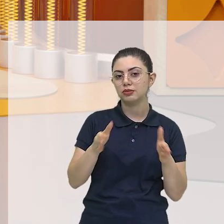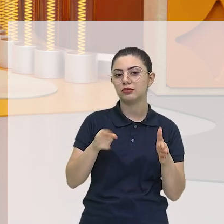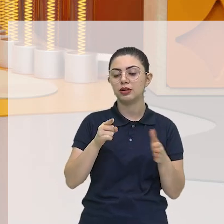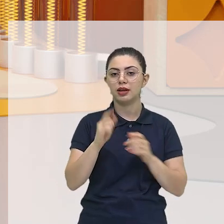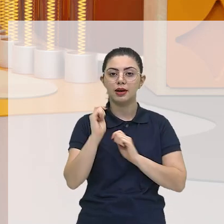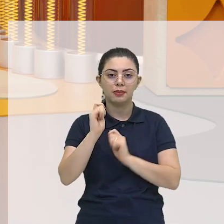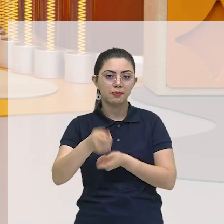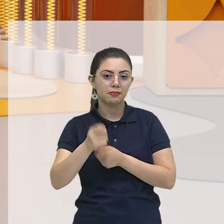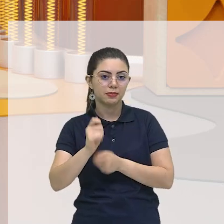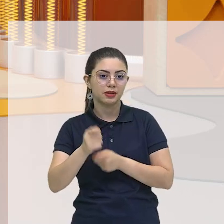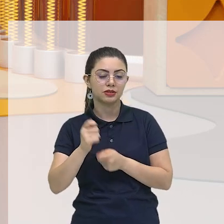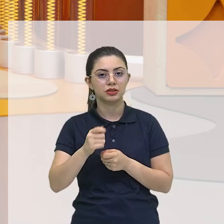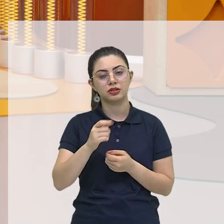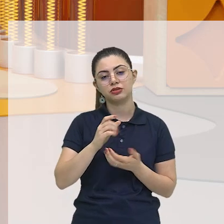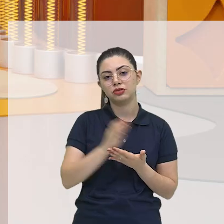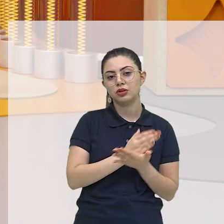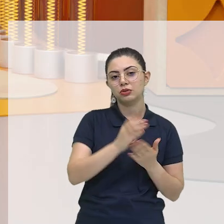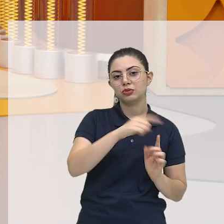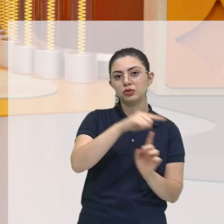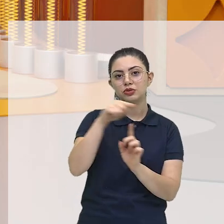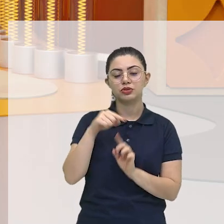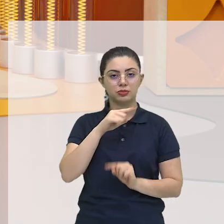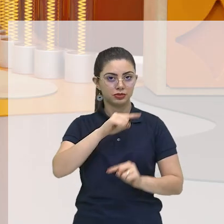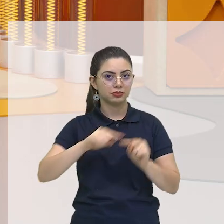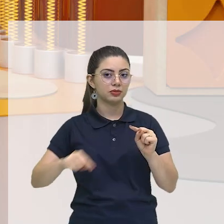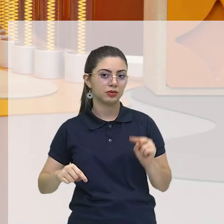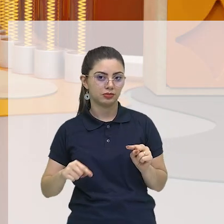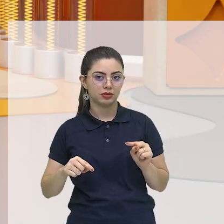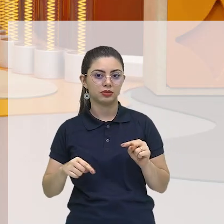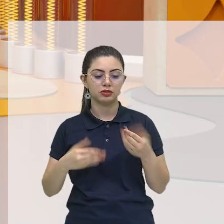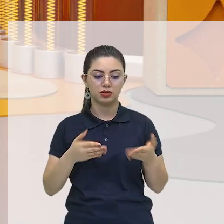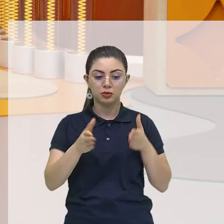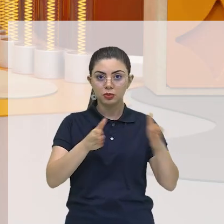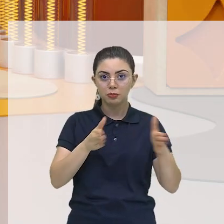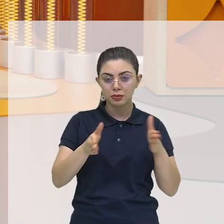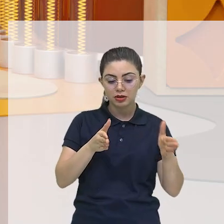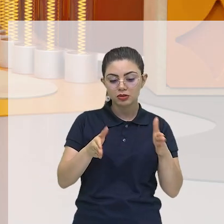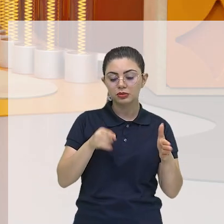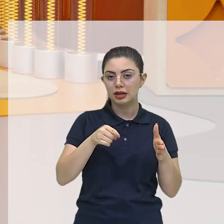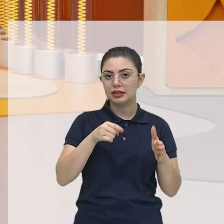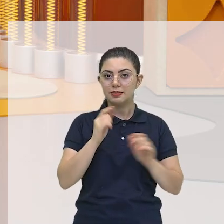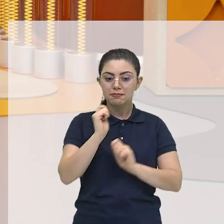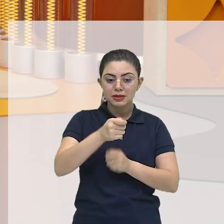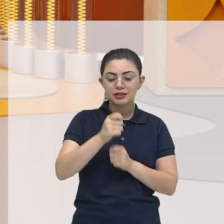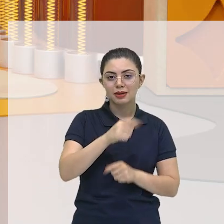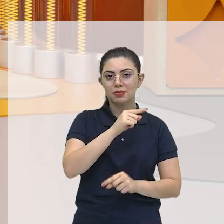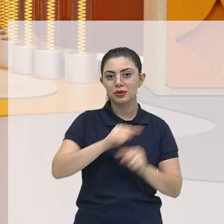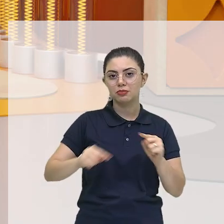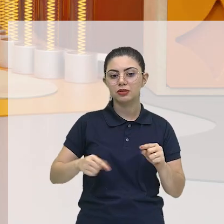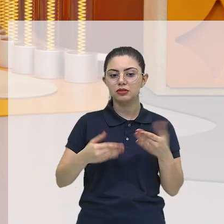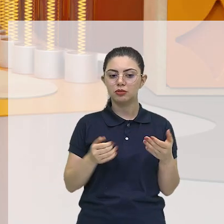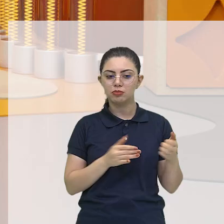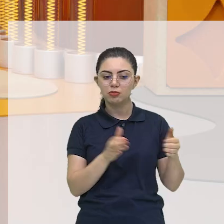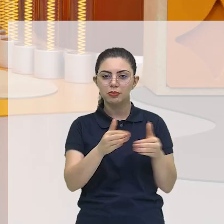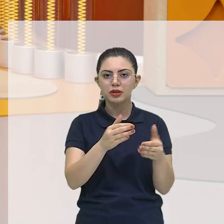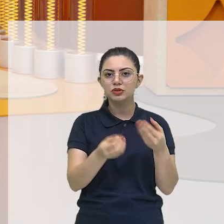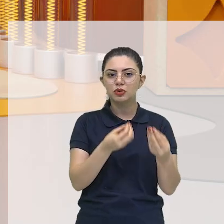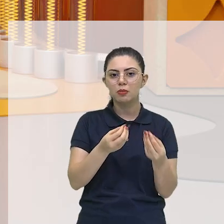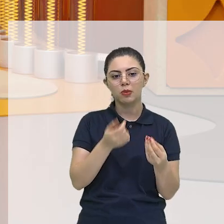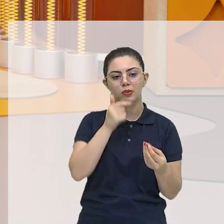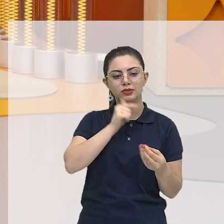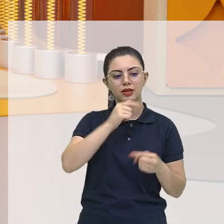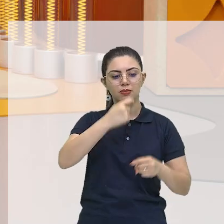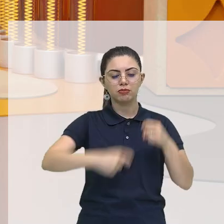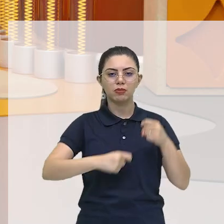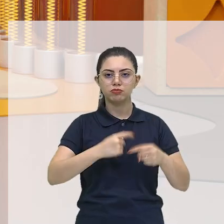de certas espécies ela acaba sendo proibida. Não pode pescar. E isso dá aos peixes o que é essa chance de se